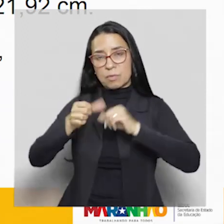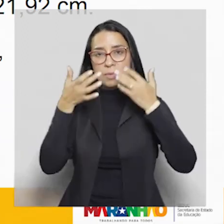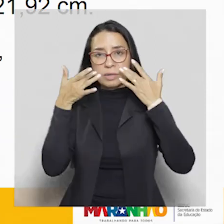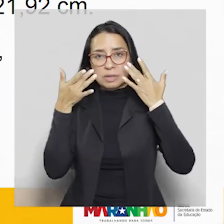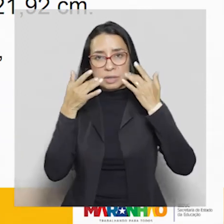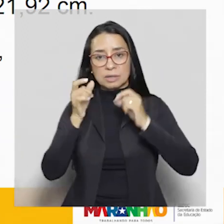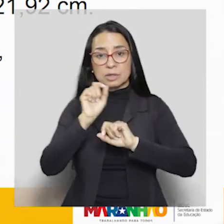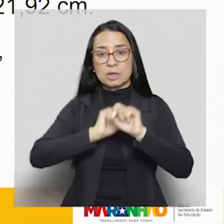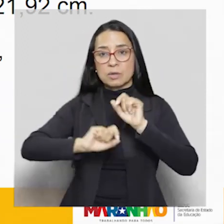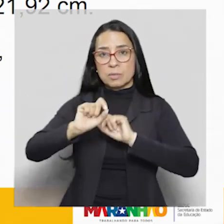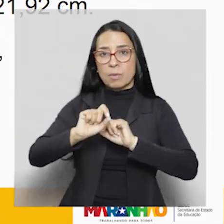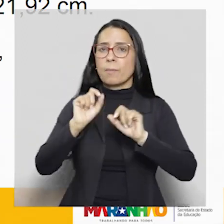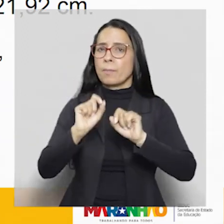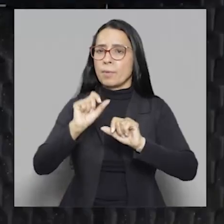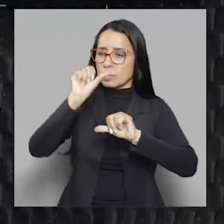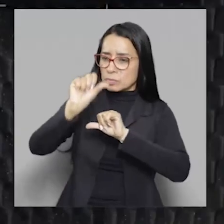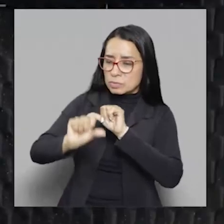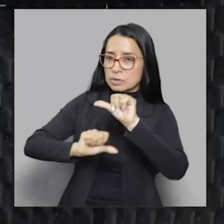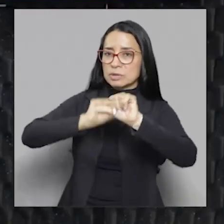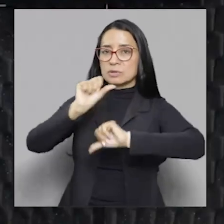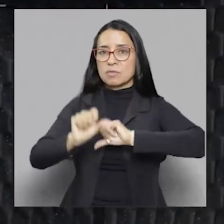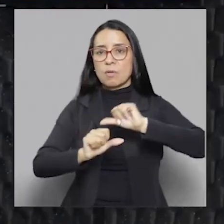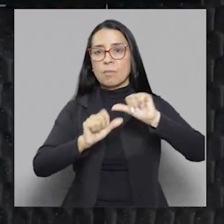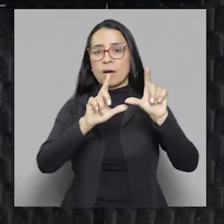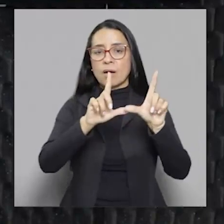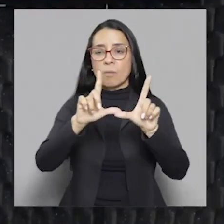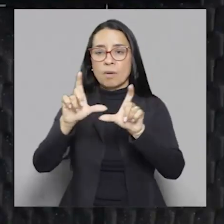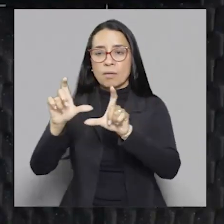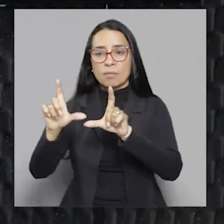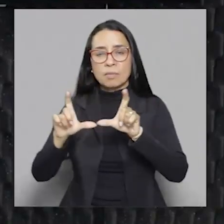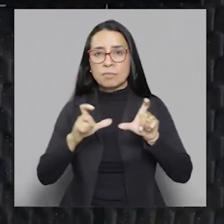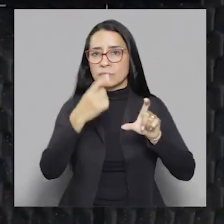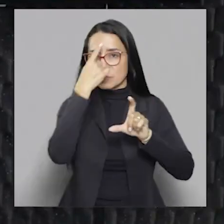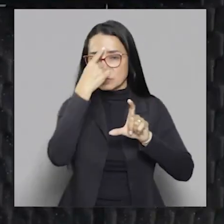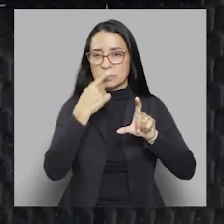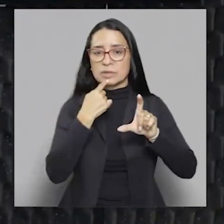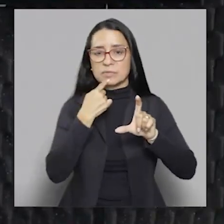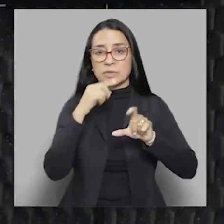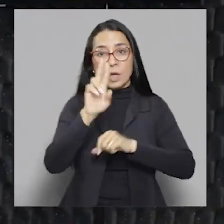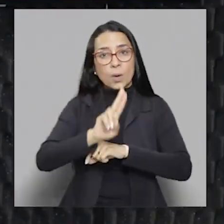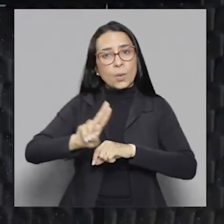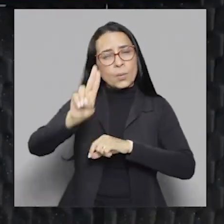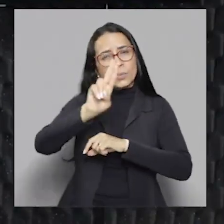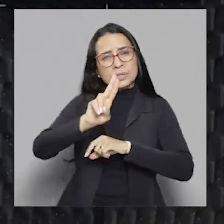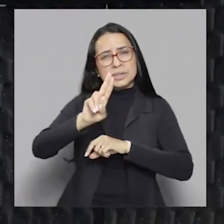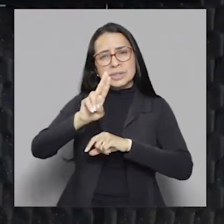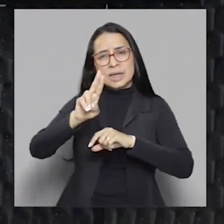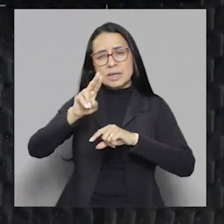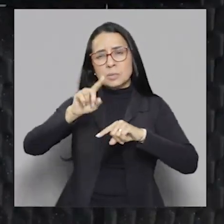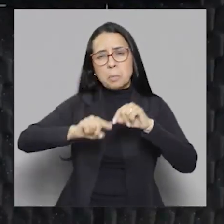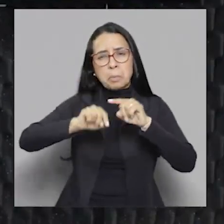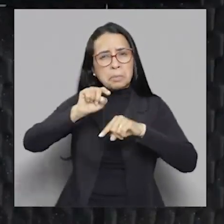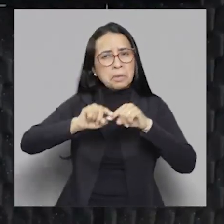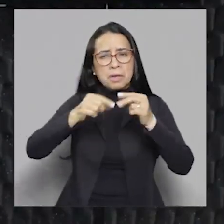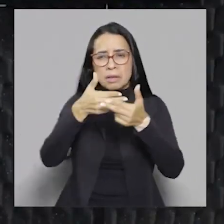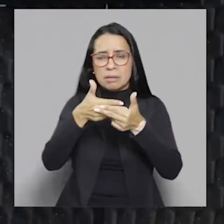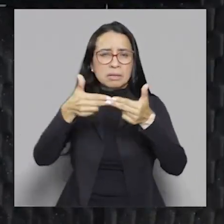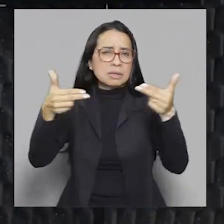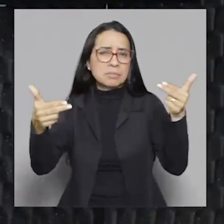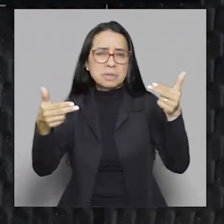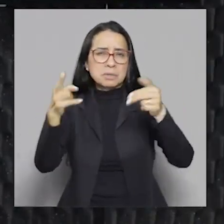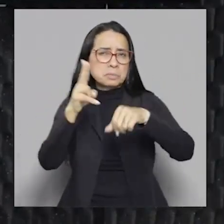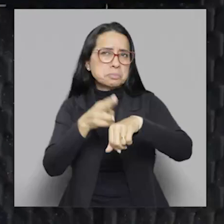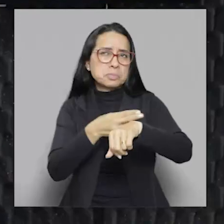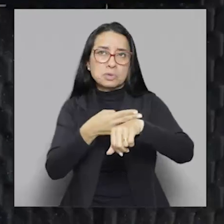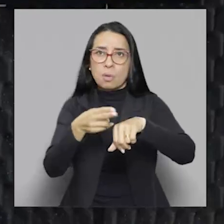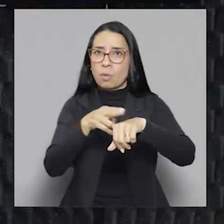ponto eu posso refazer uma fotografia utilizando geleia, mostarda, ketchup, chocolate,